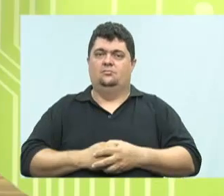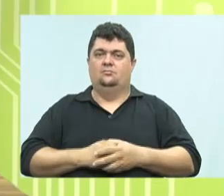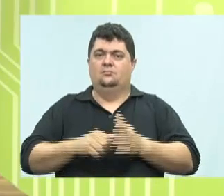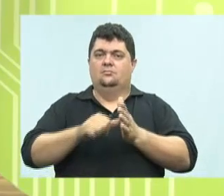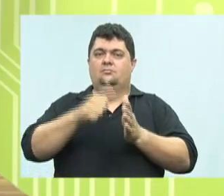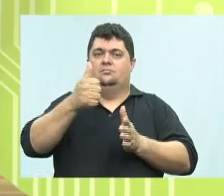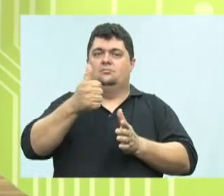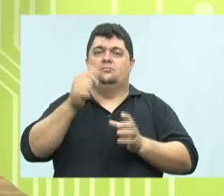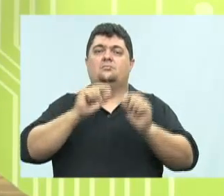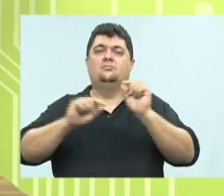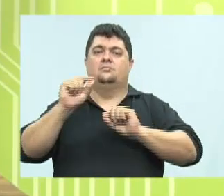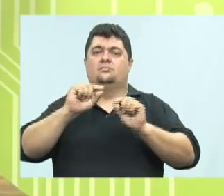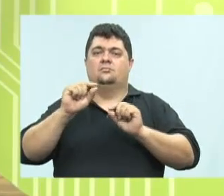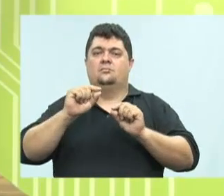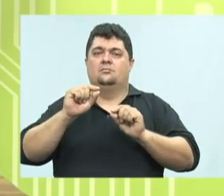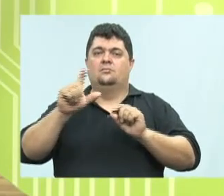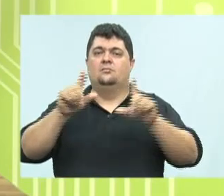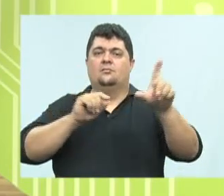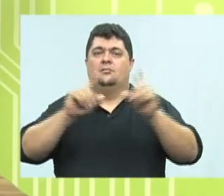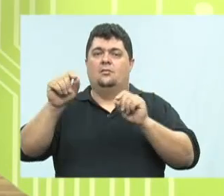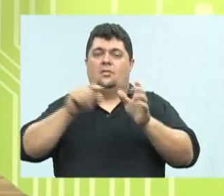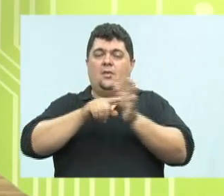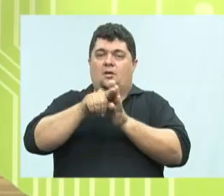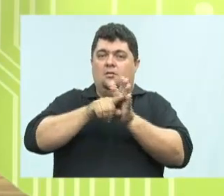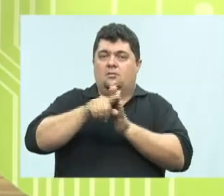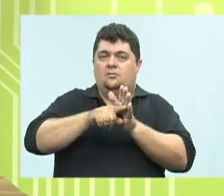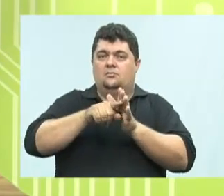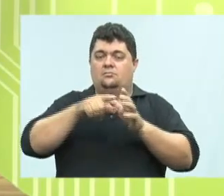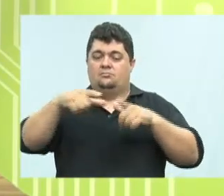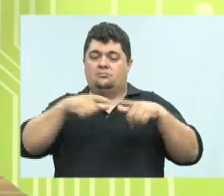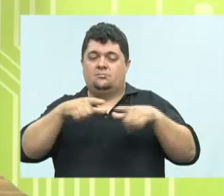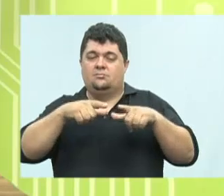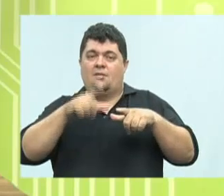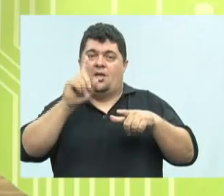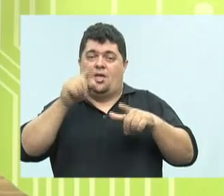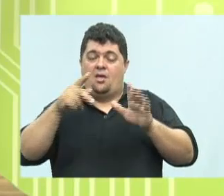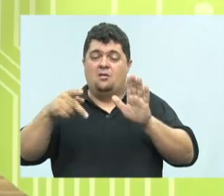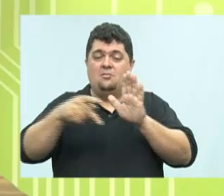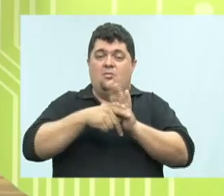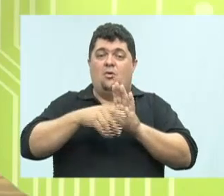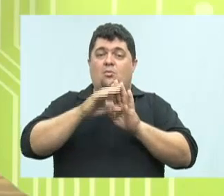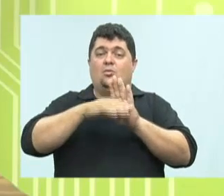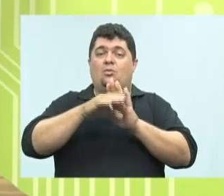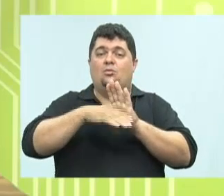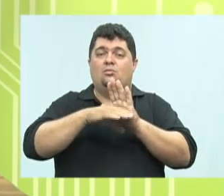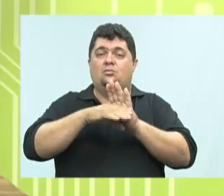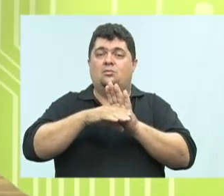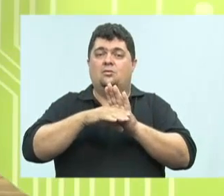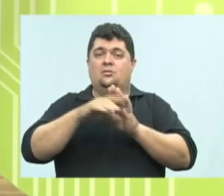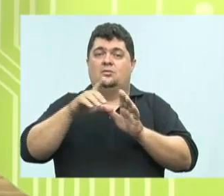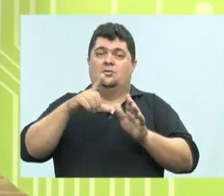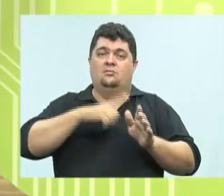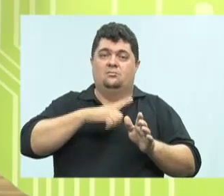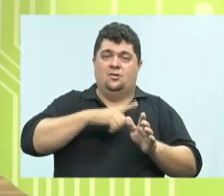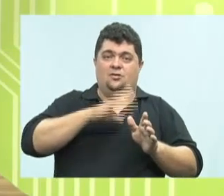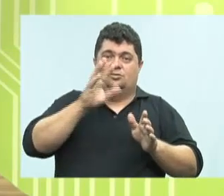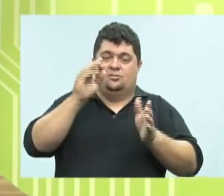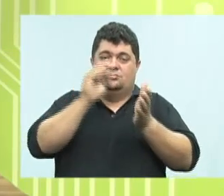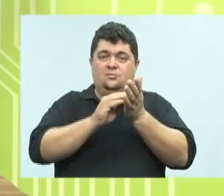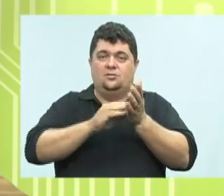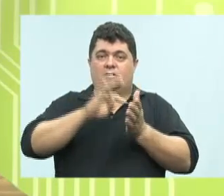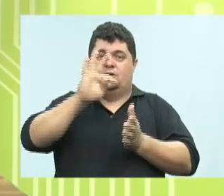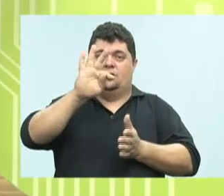delas é que nós definimos pesquisa e intervenção a partir do conceito postulado por